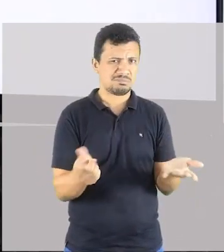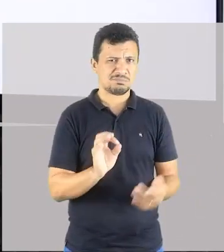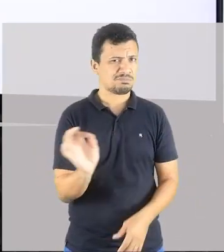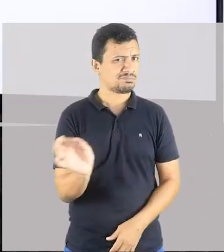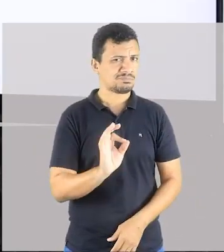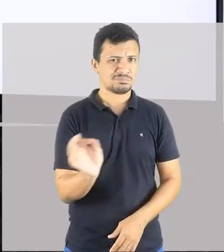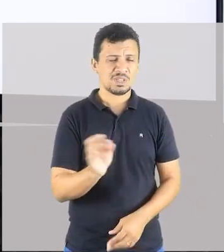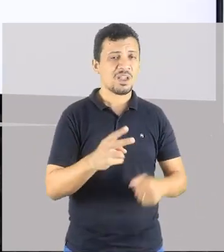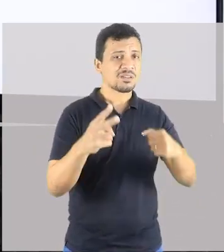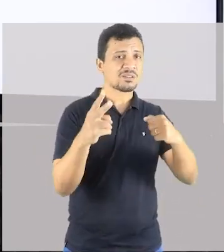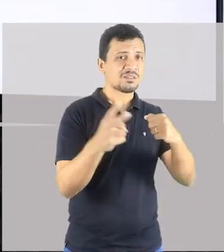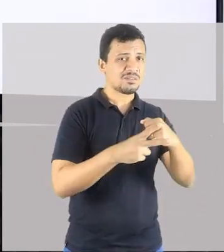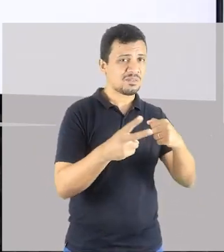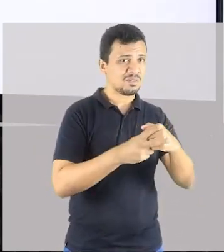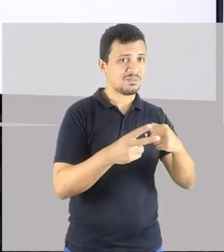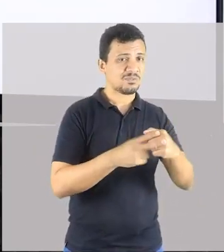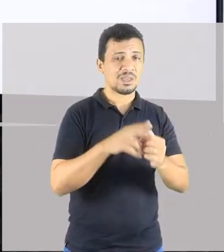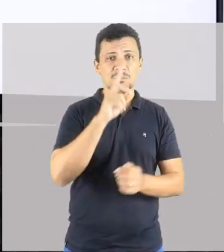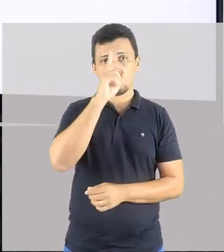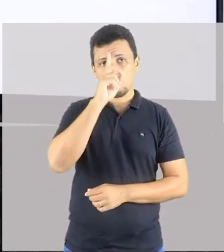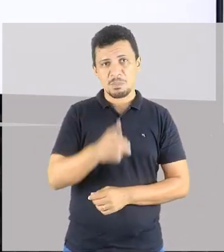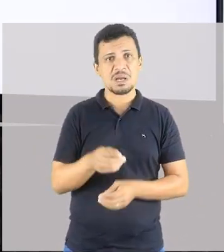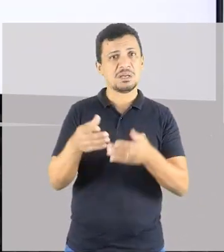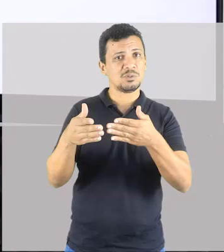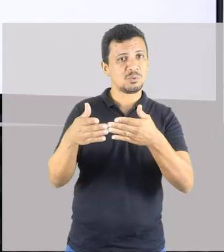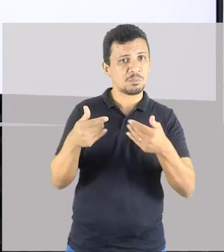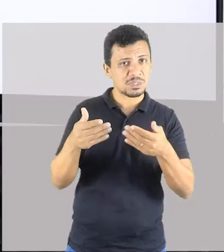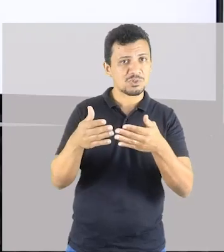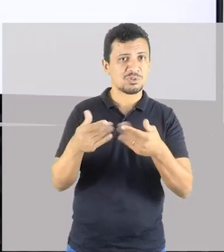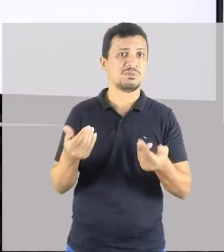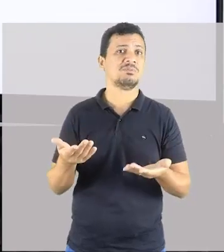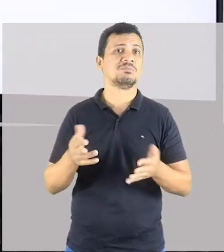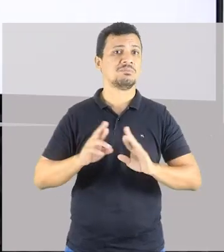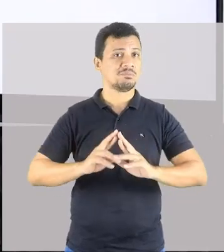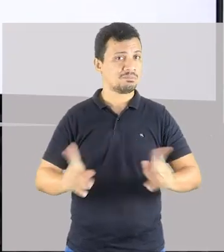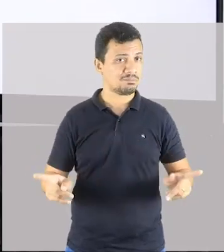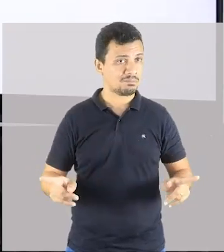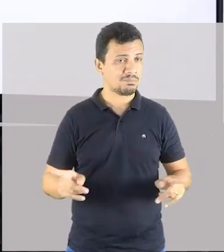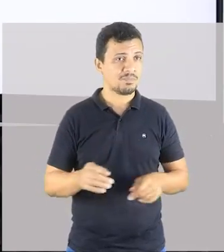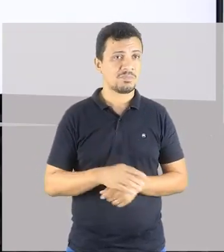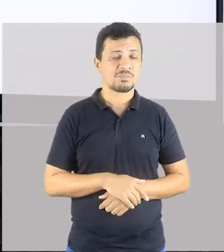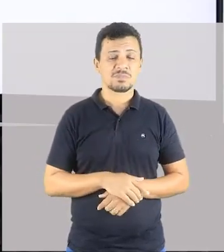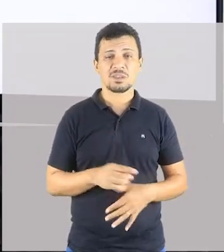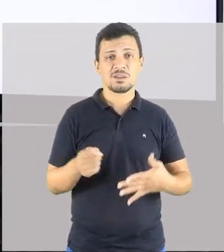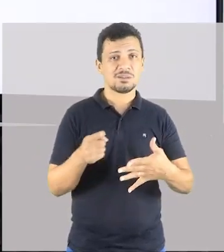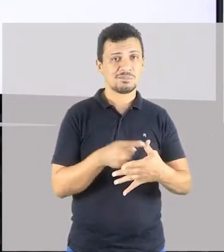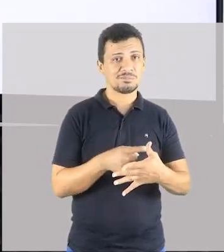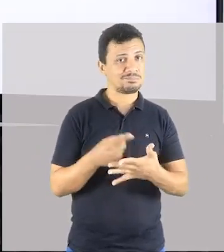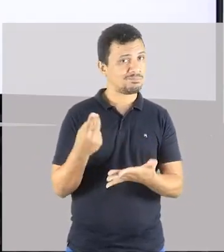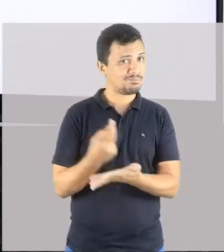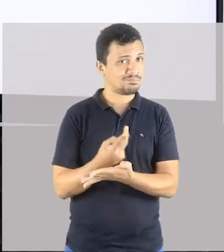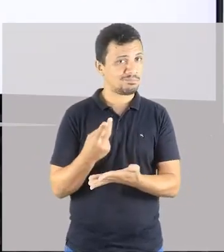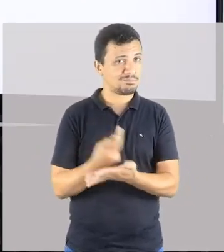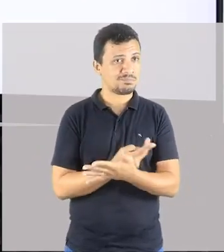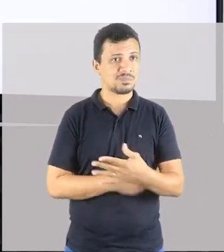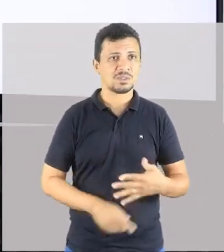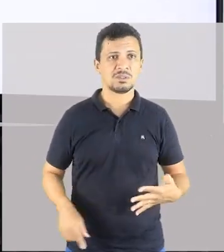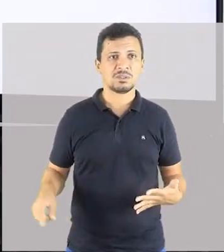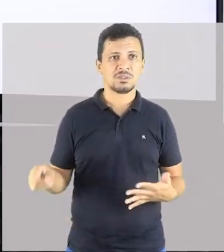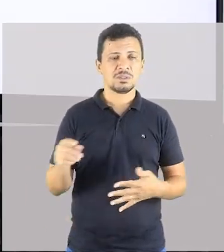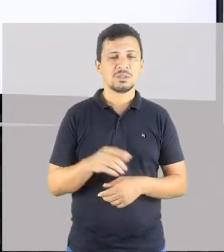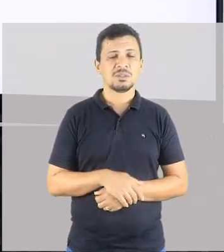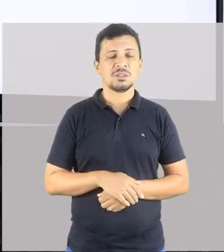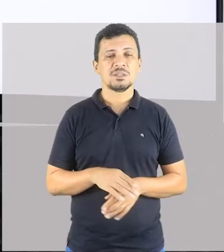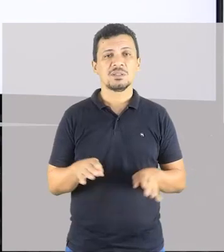quando eu tenho verbos no imperativo, é comando, certo? É ordem. Então, não temos frases imperativas. E